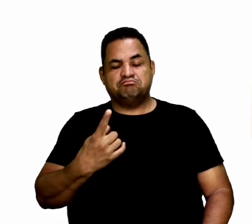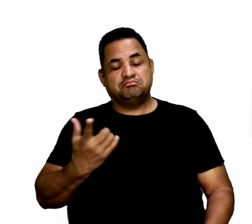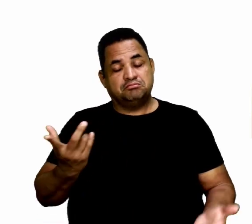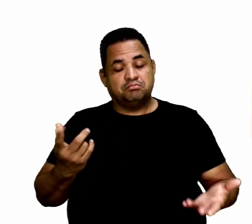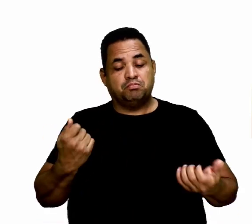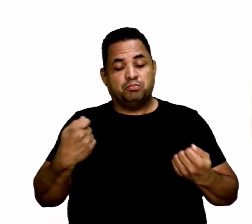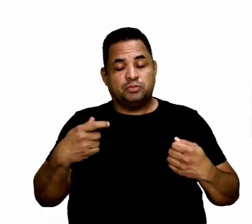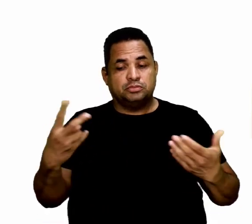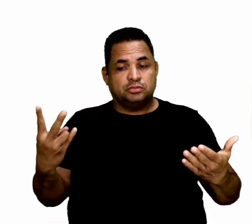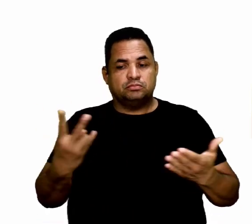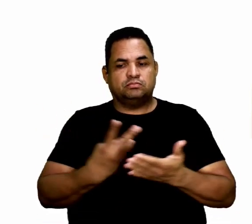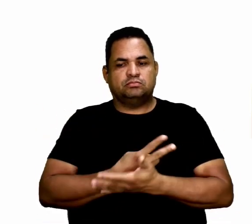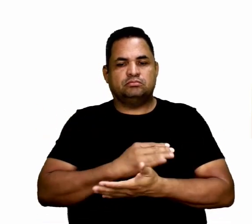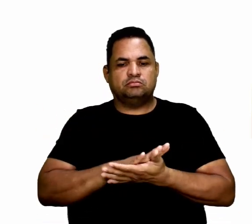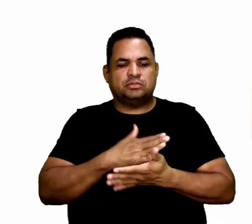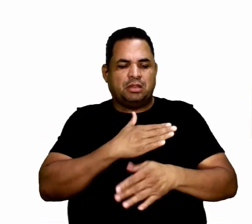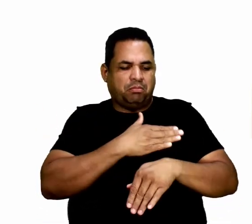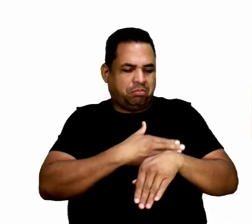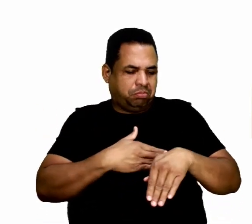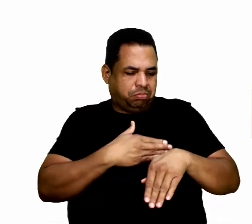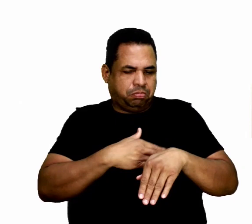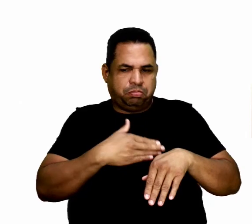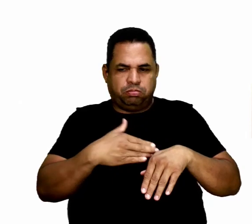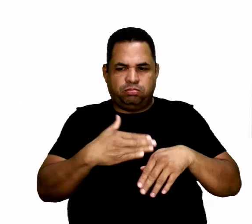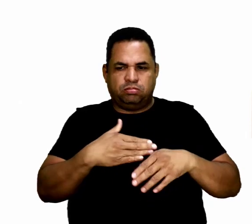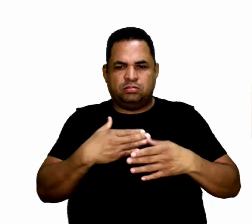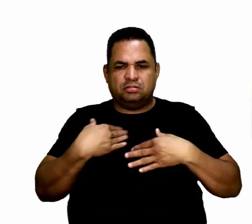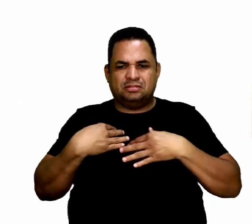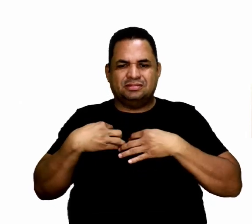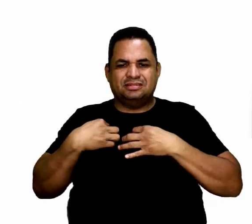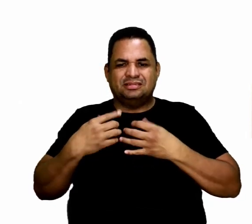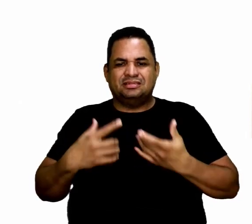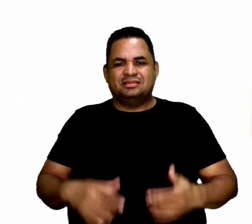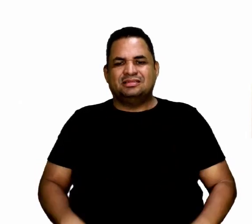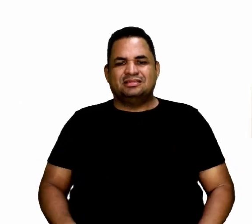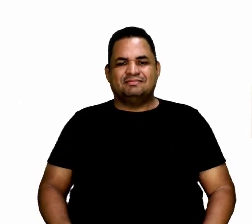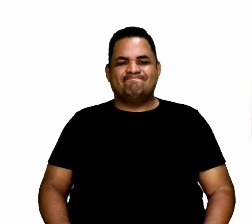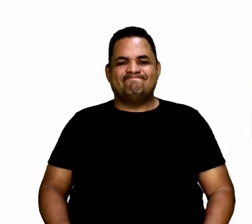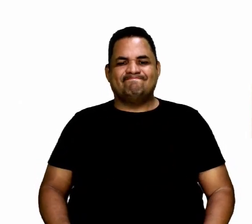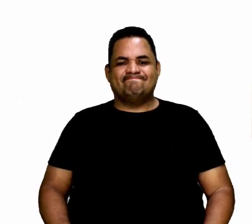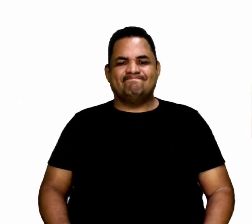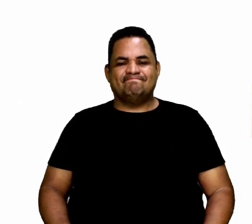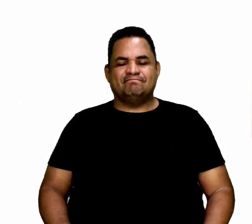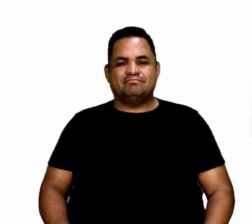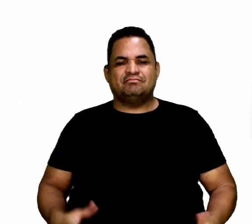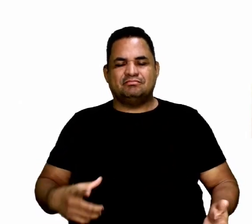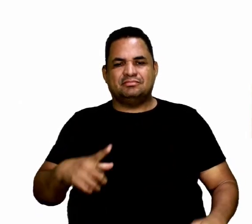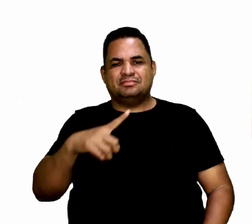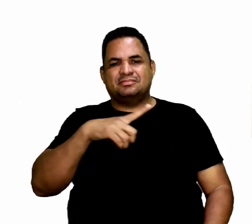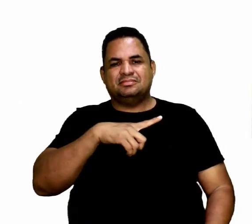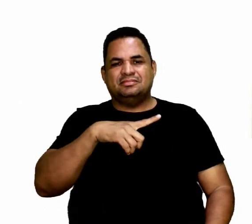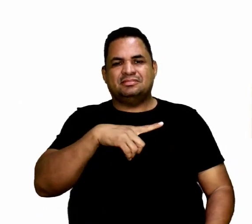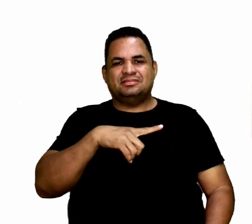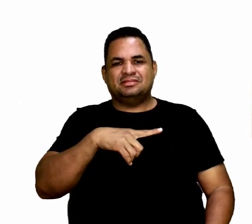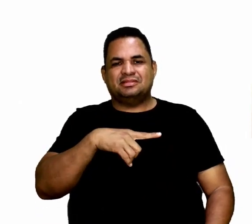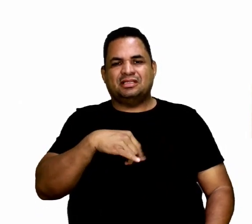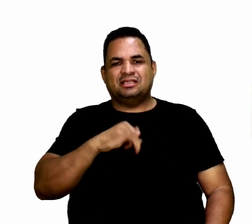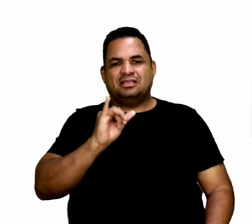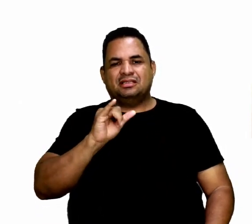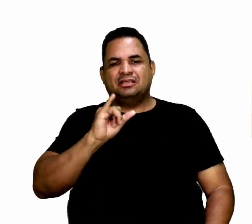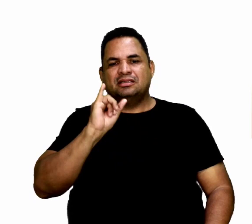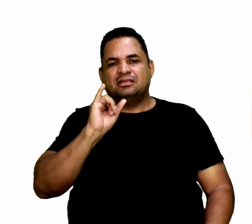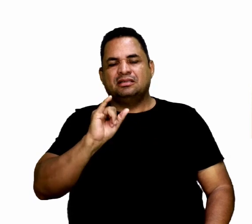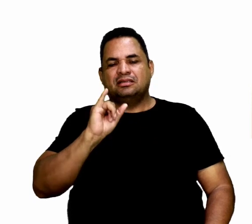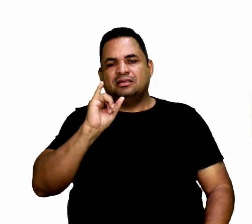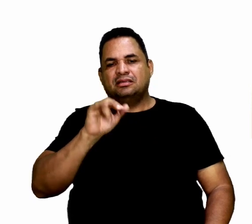de quando você está machucado, por exemplo, aí você é acometido de uma situação